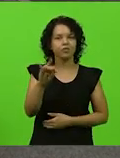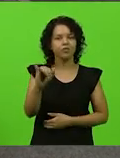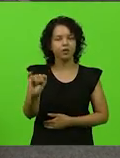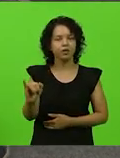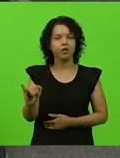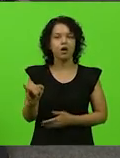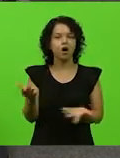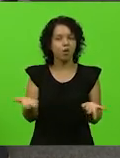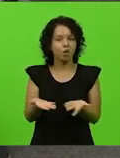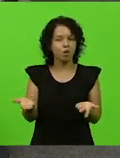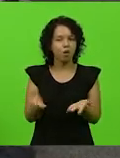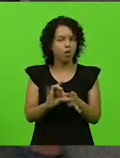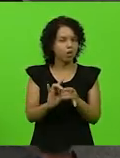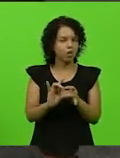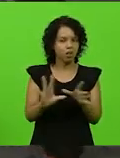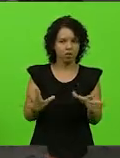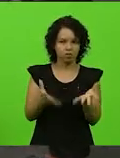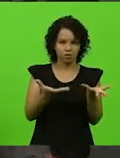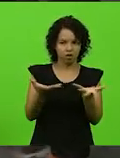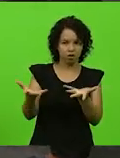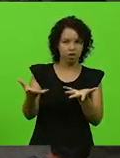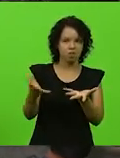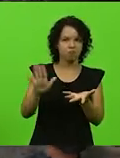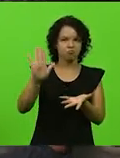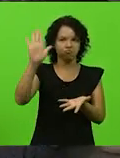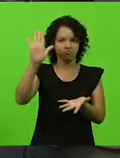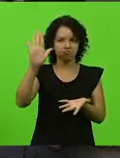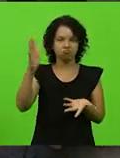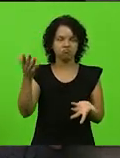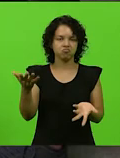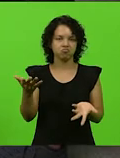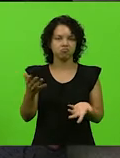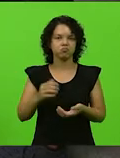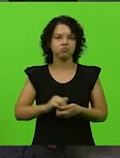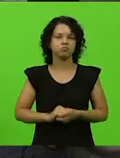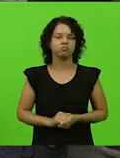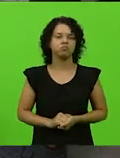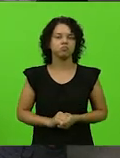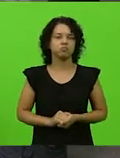a palavra está livre para discussão entre os deputados